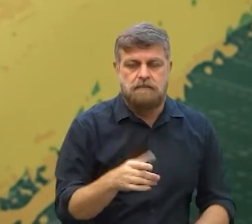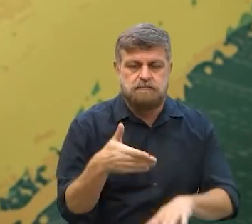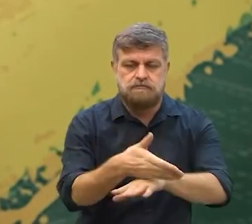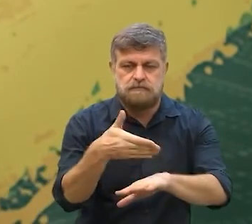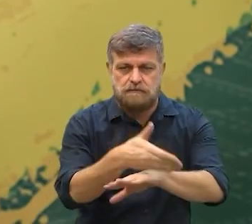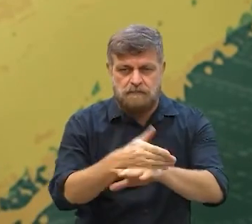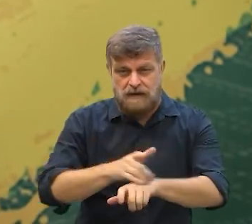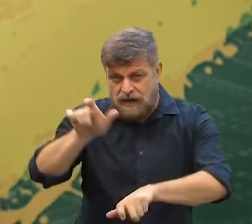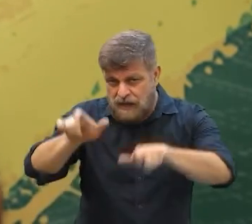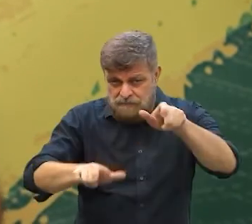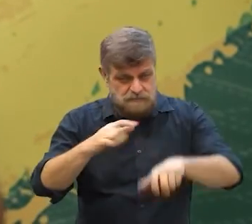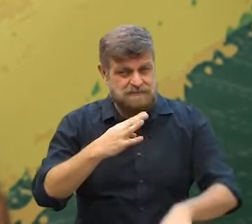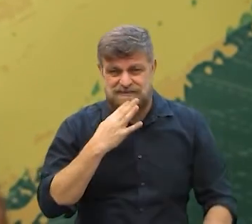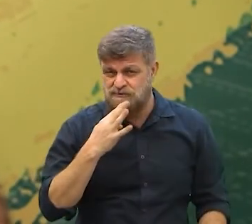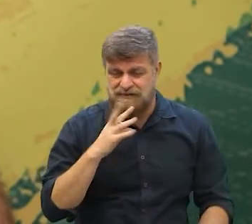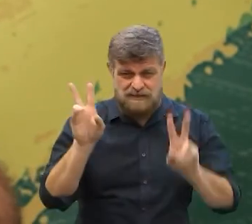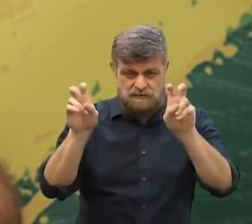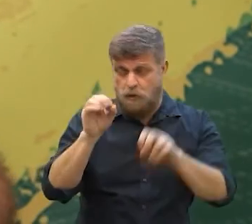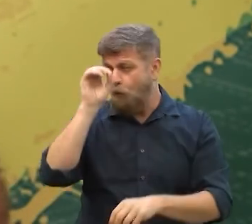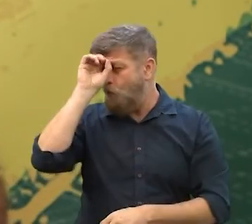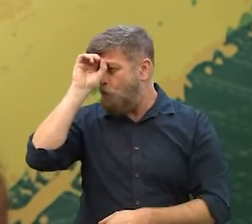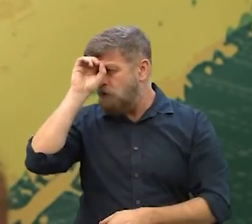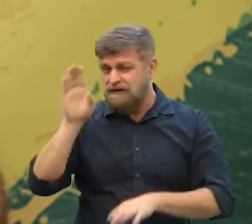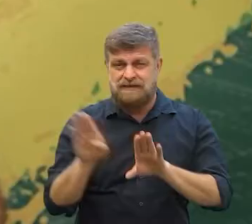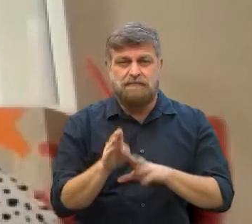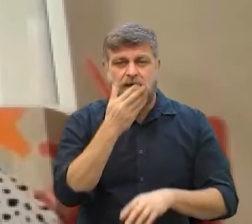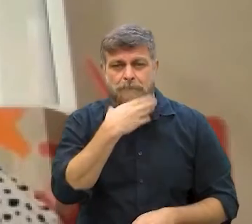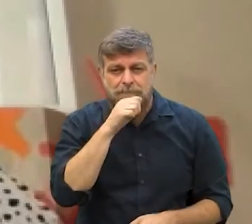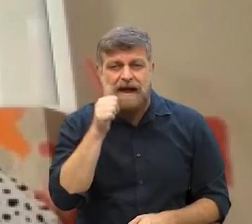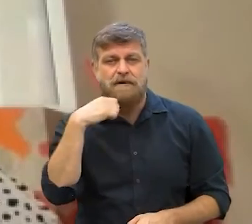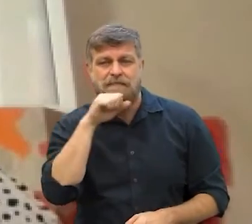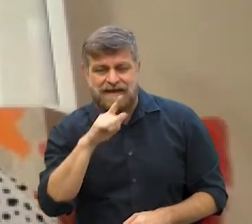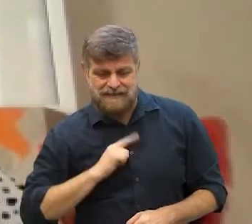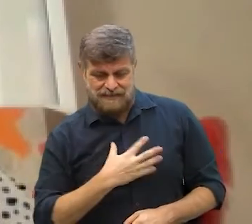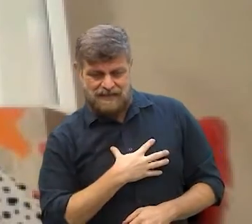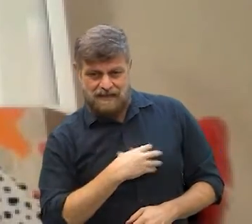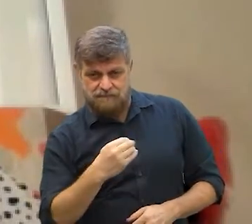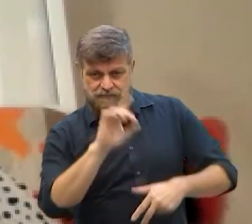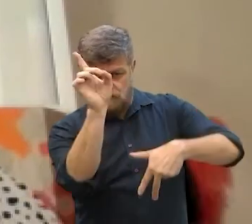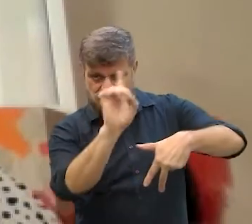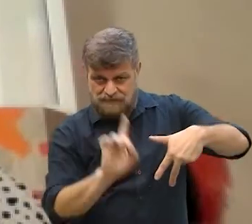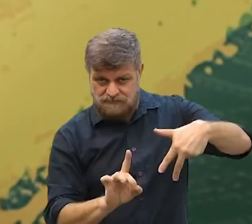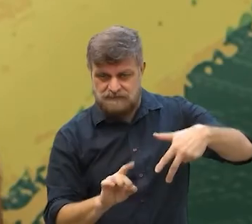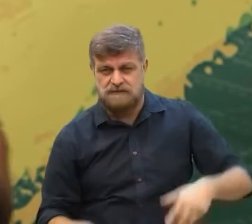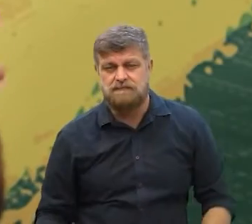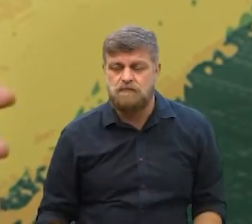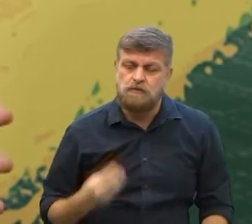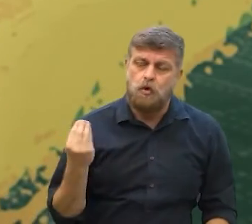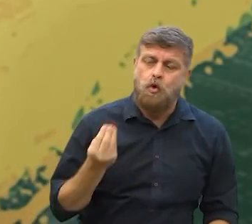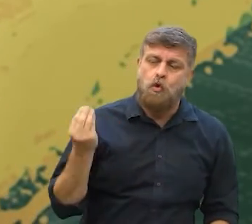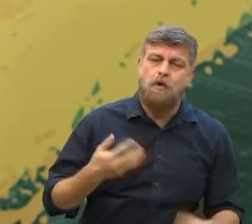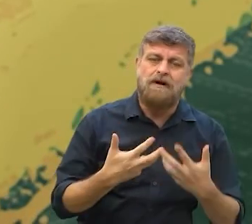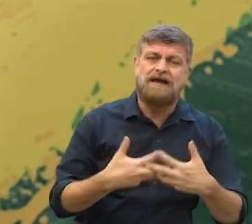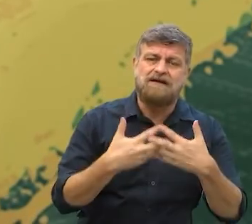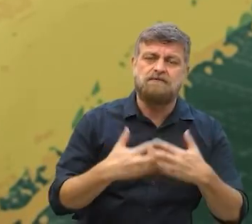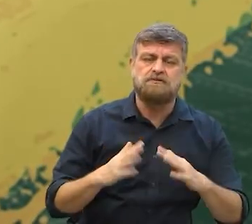que muitas vezes não conhece o assunto, até mesmo os pais que têm filhos nessa situação, né, com deficiência. Como que funciona?